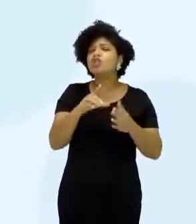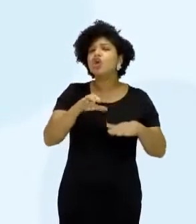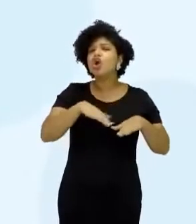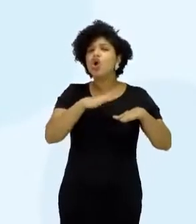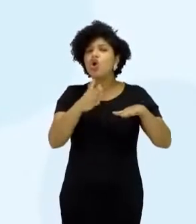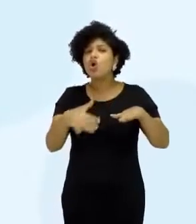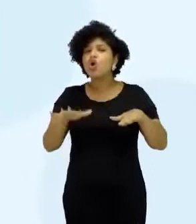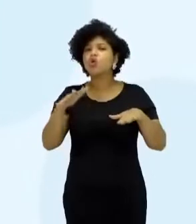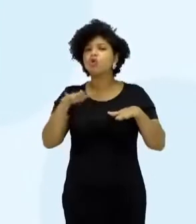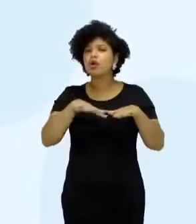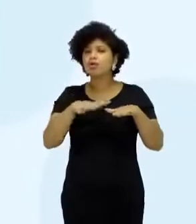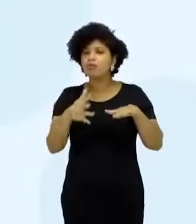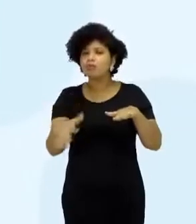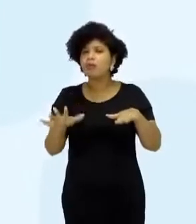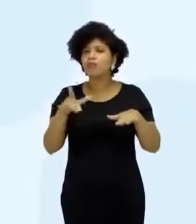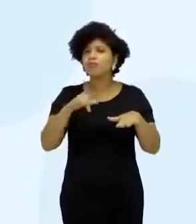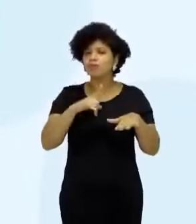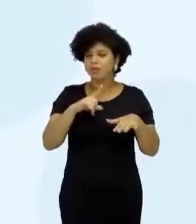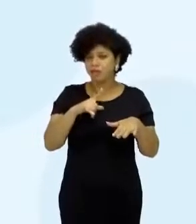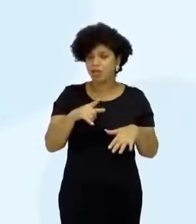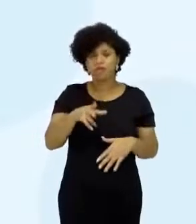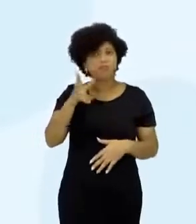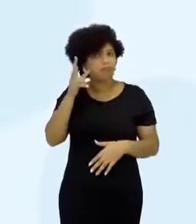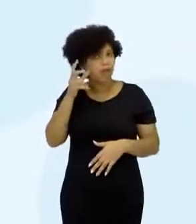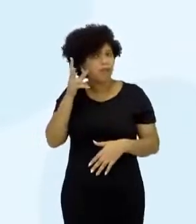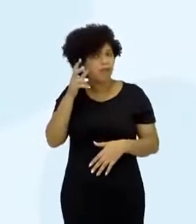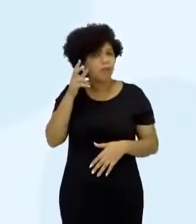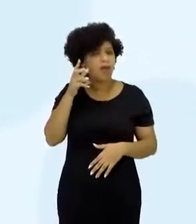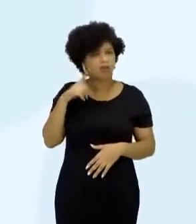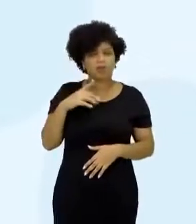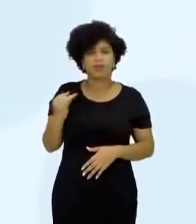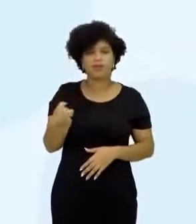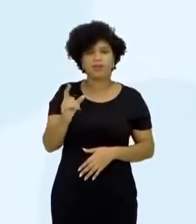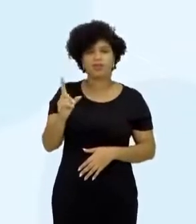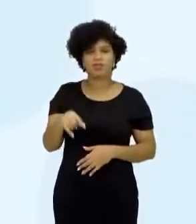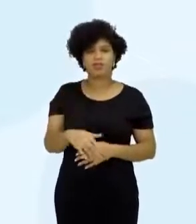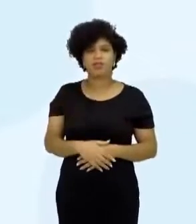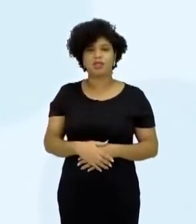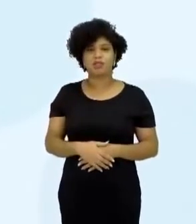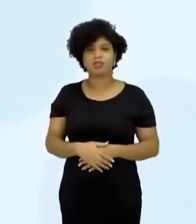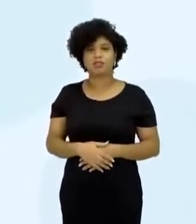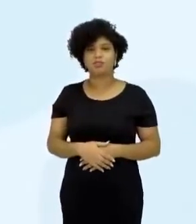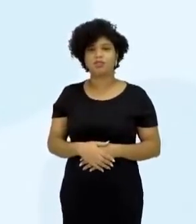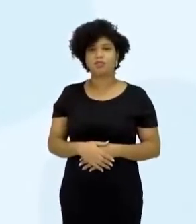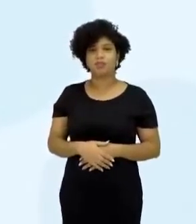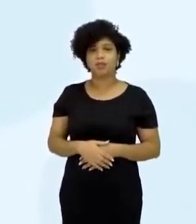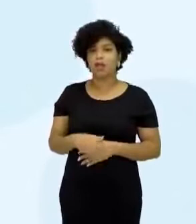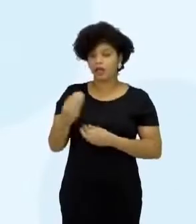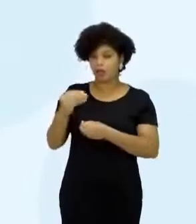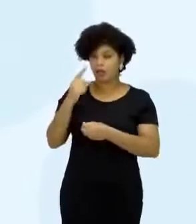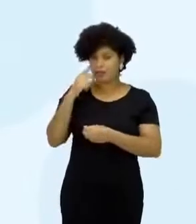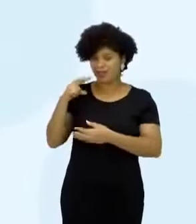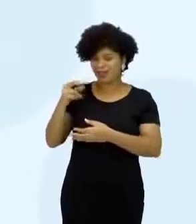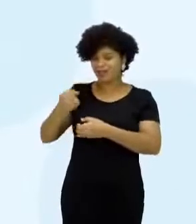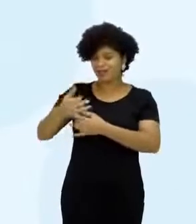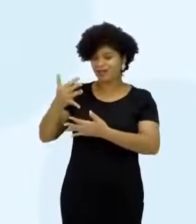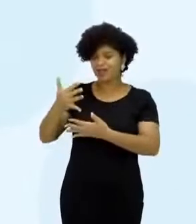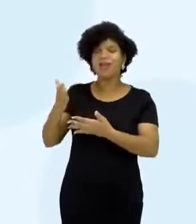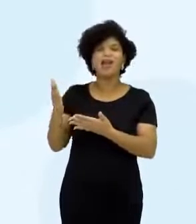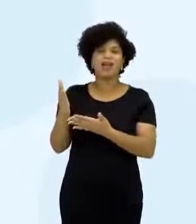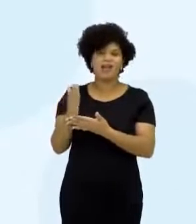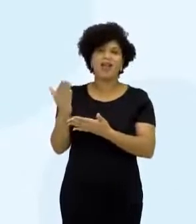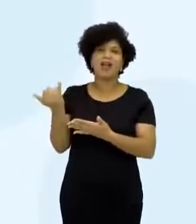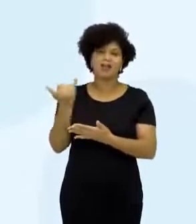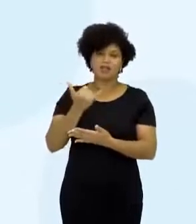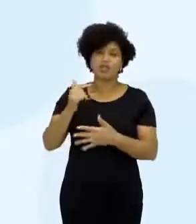ondas. Conceito de ondas muito importante aí. É isso aí, o professor colocou que não tem como prever aí. O professor também não tem como